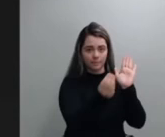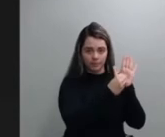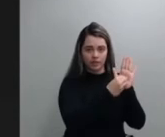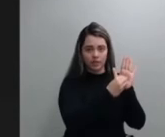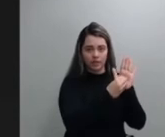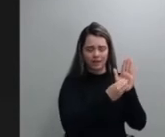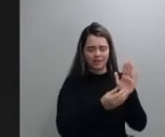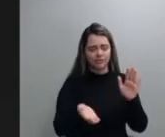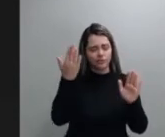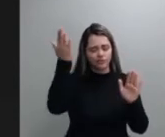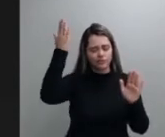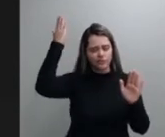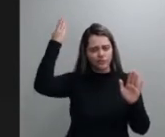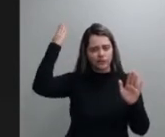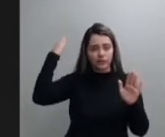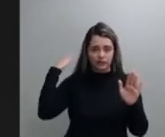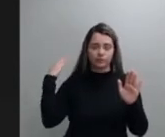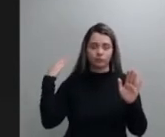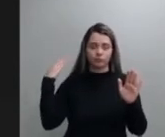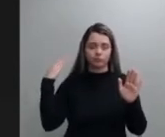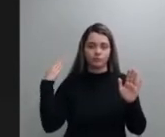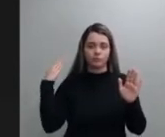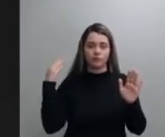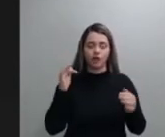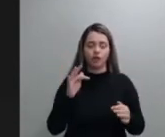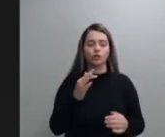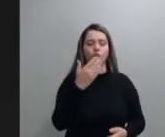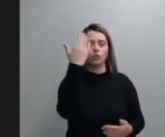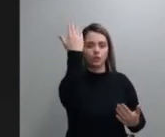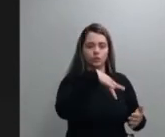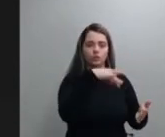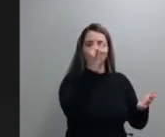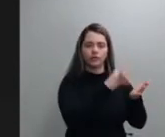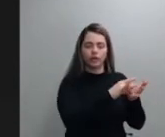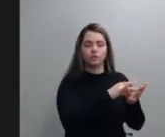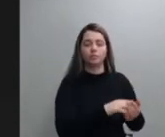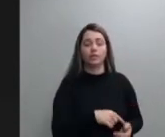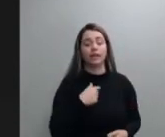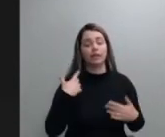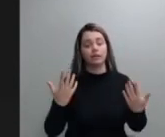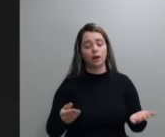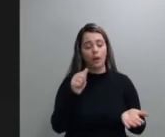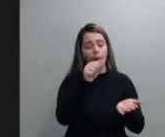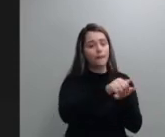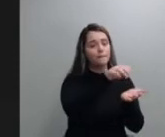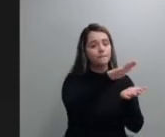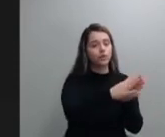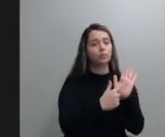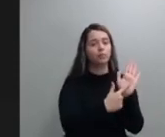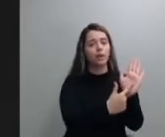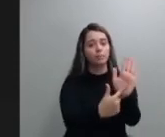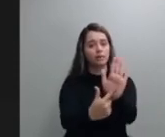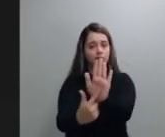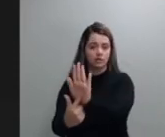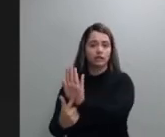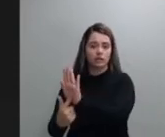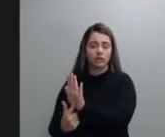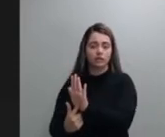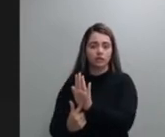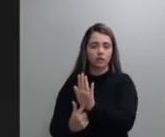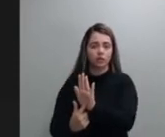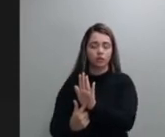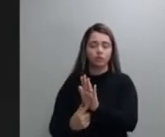fatos tempos reto de acto e no que toca a multa pela apresentação extemporânea dos atos de